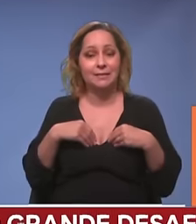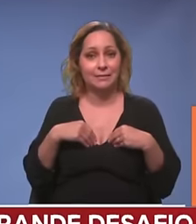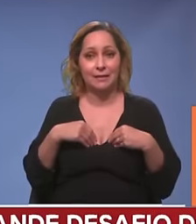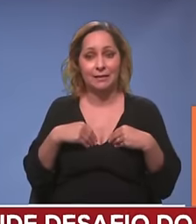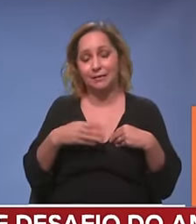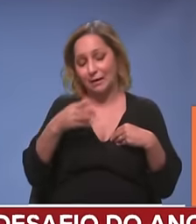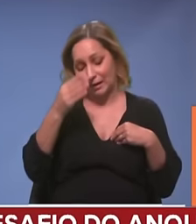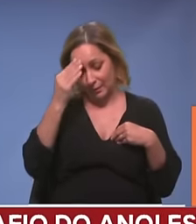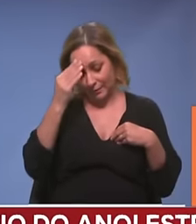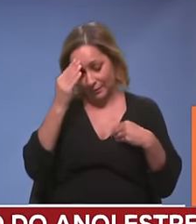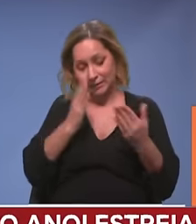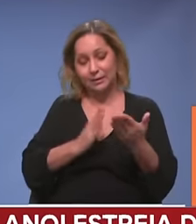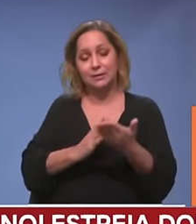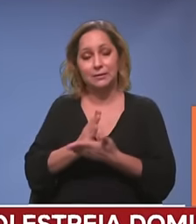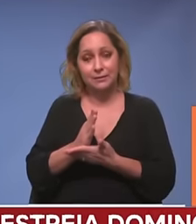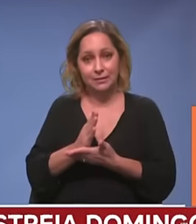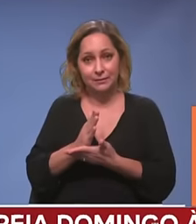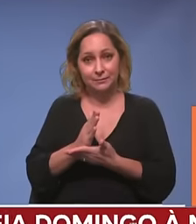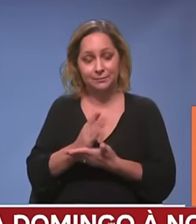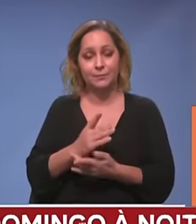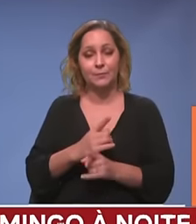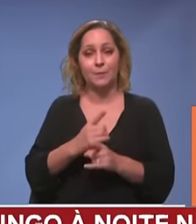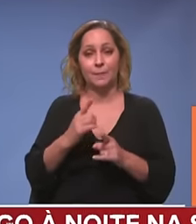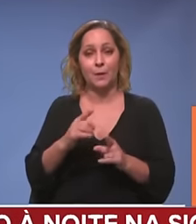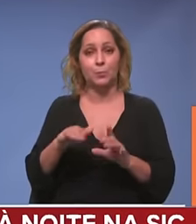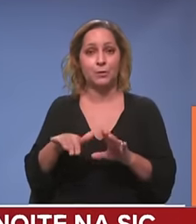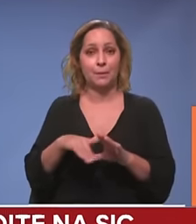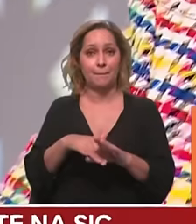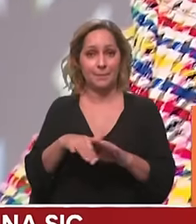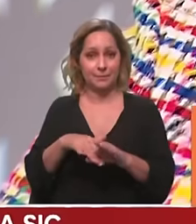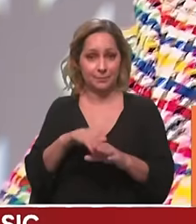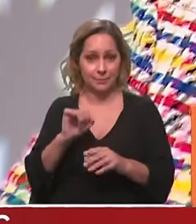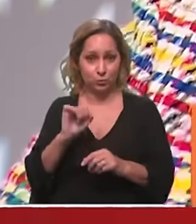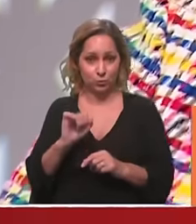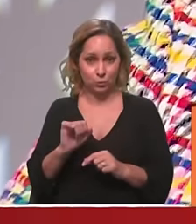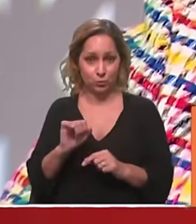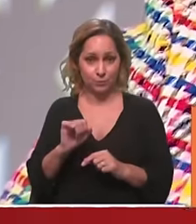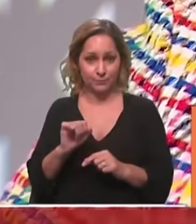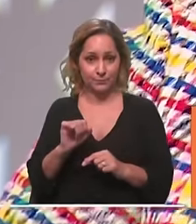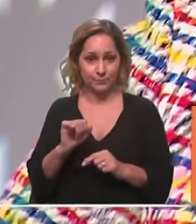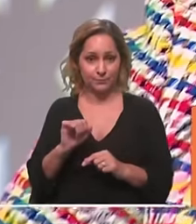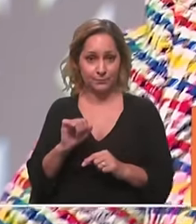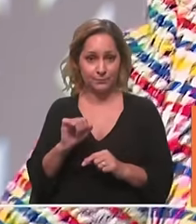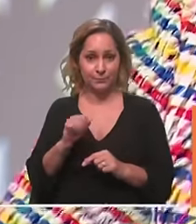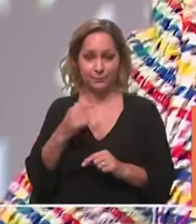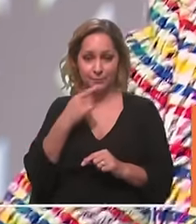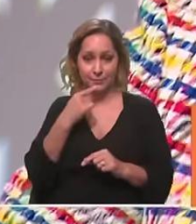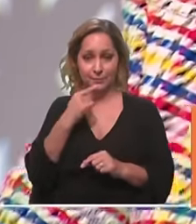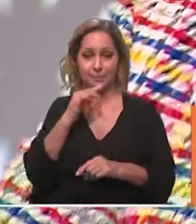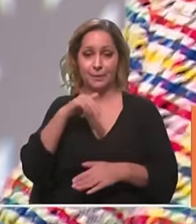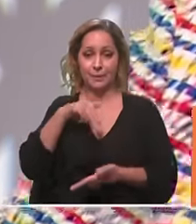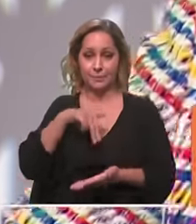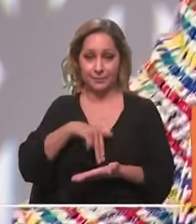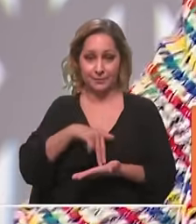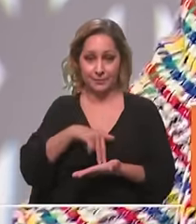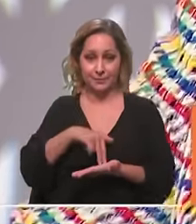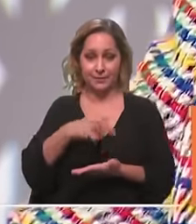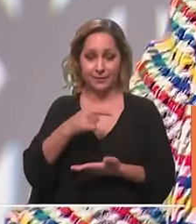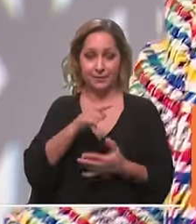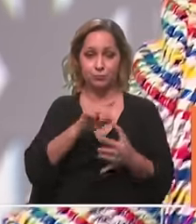isso e seguir em frente não é porque a tua participação ainda por cima Foi percebia se tu estavas lá houve um caso